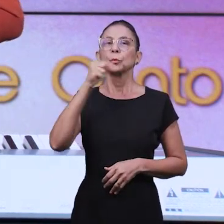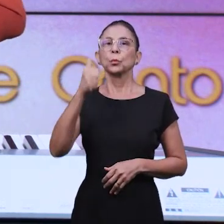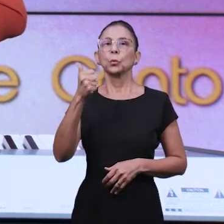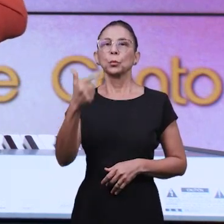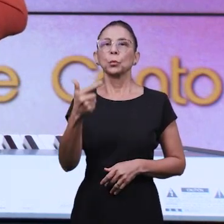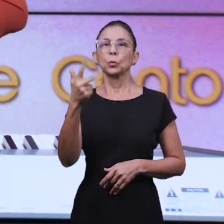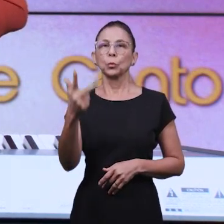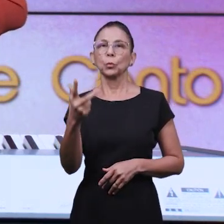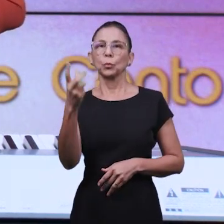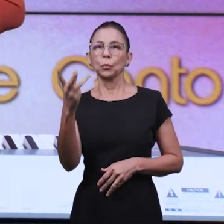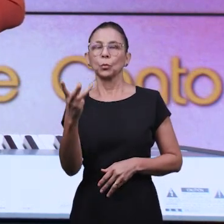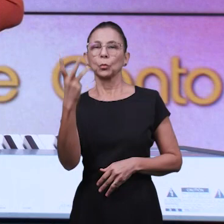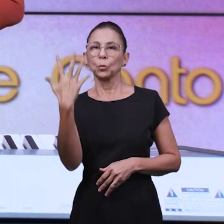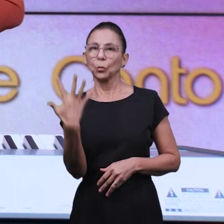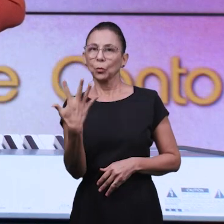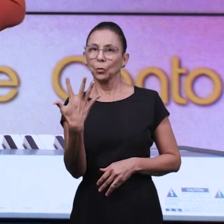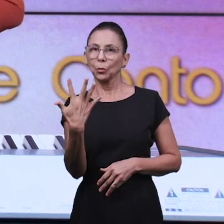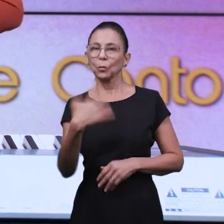Inspirou.